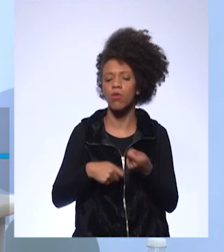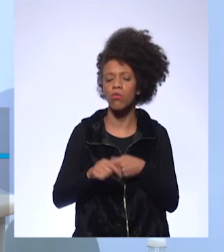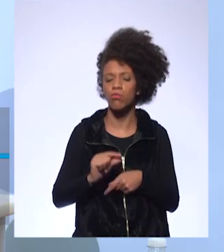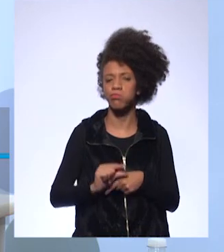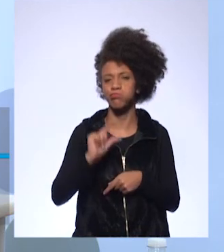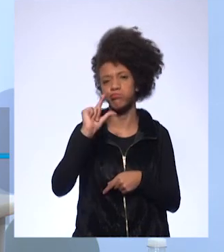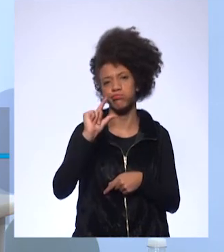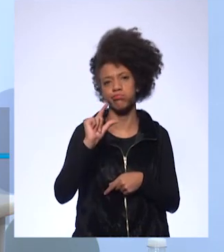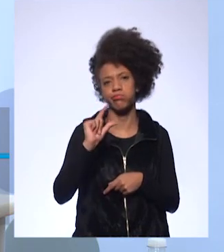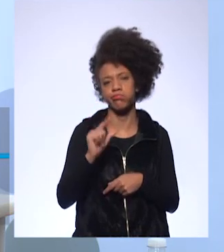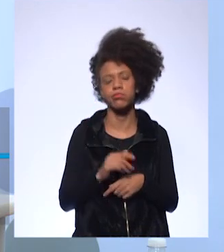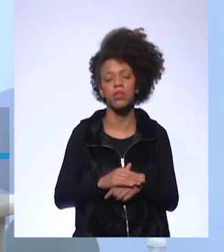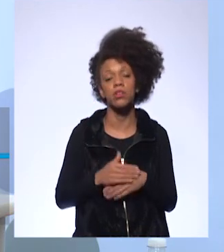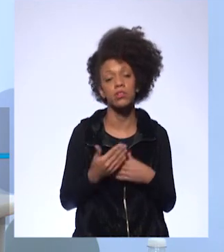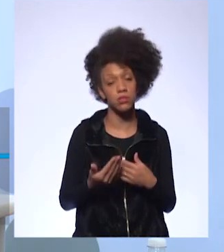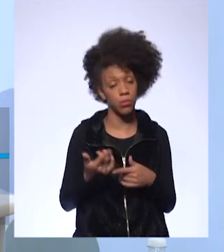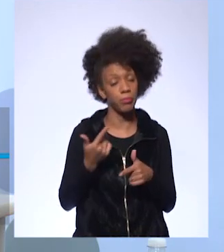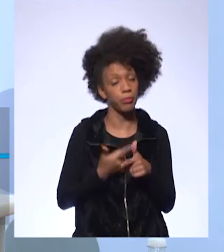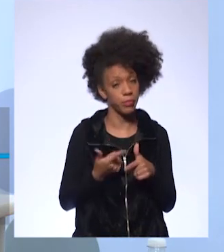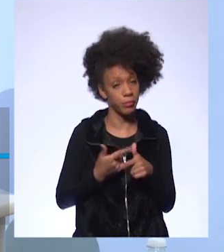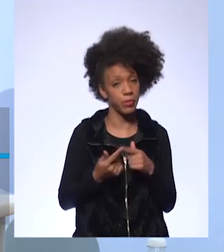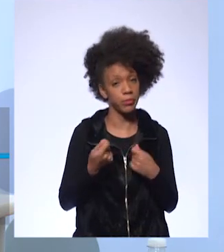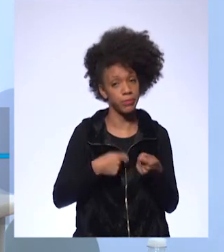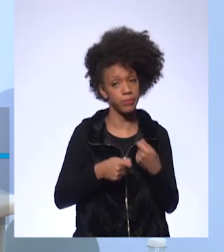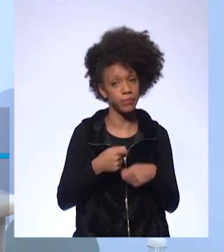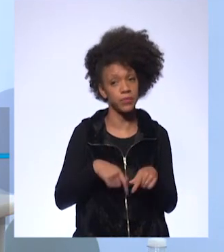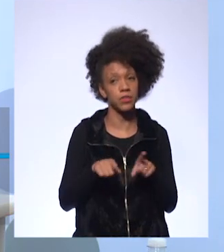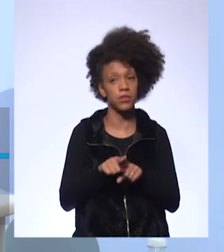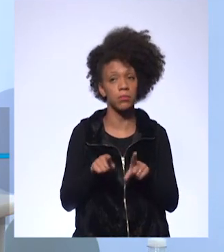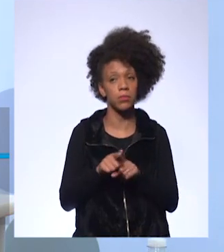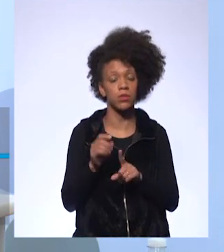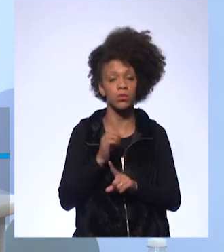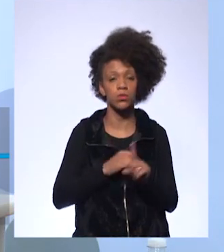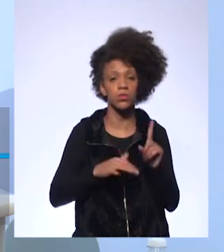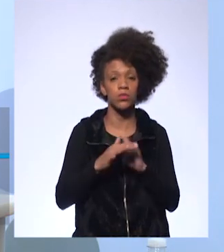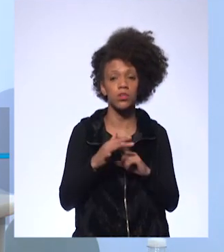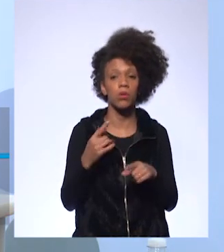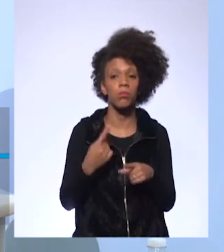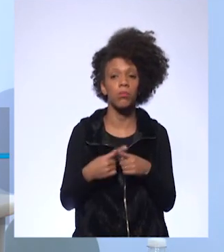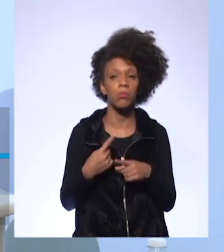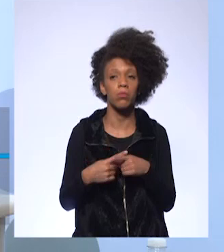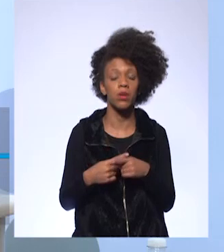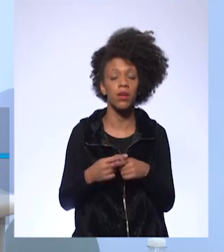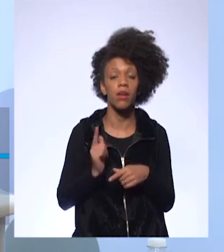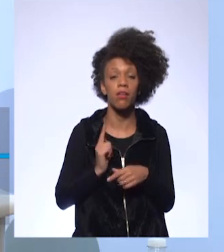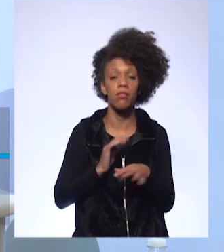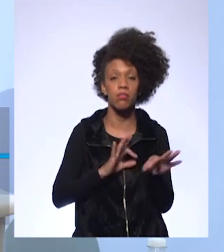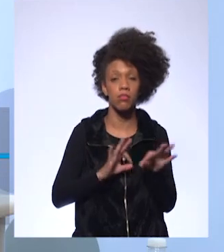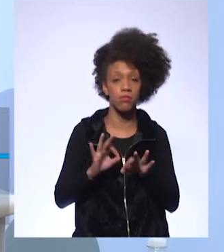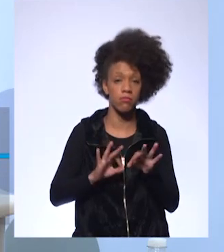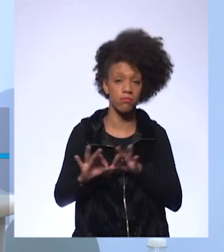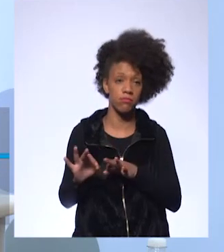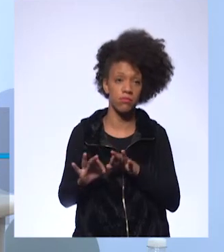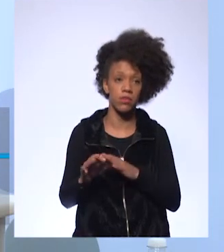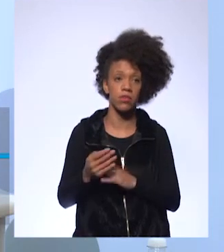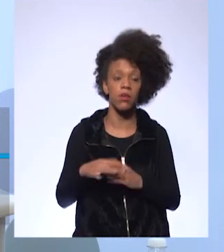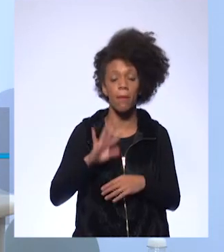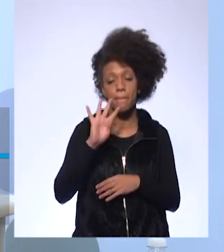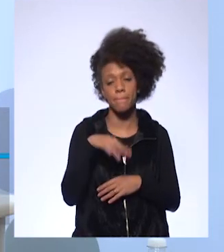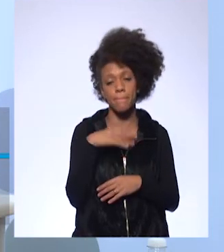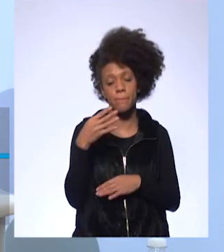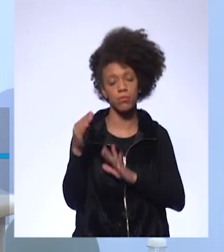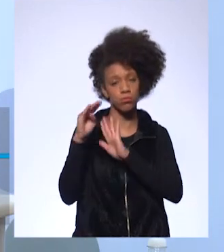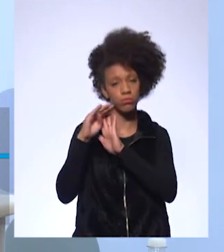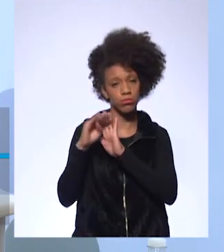mundo, né, então tem esse problema econômico, tem um problema social, porque tem planos, né, eles têm que preencher planilhas para